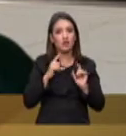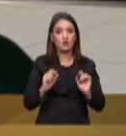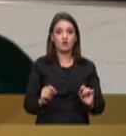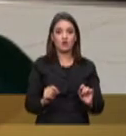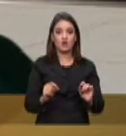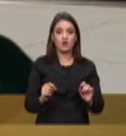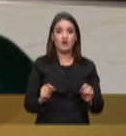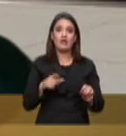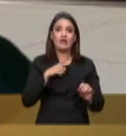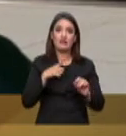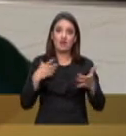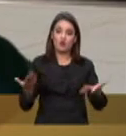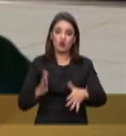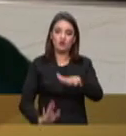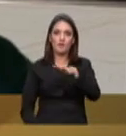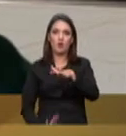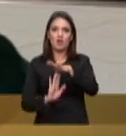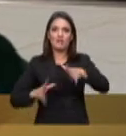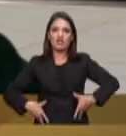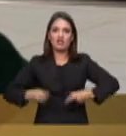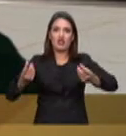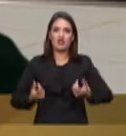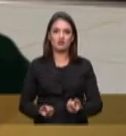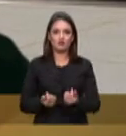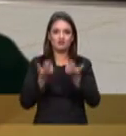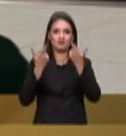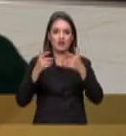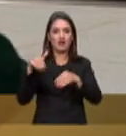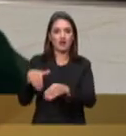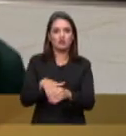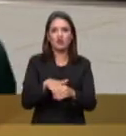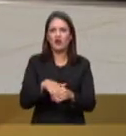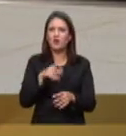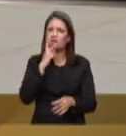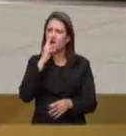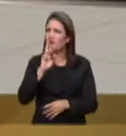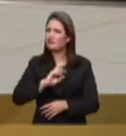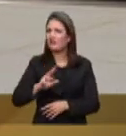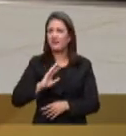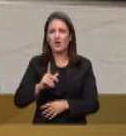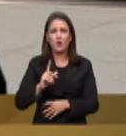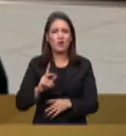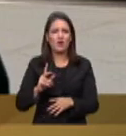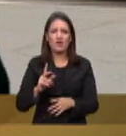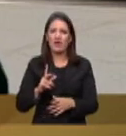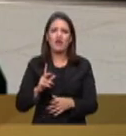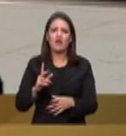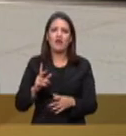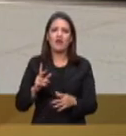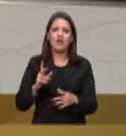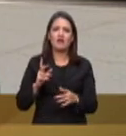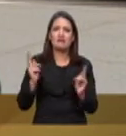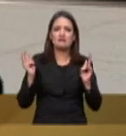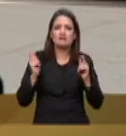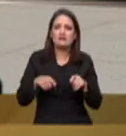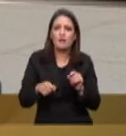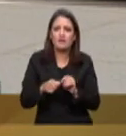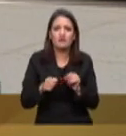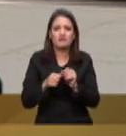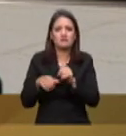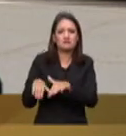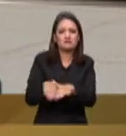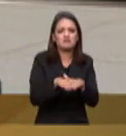do teto de gastos eleitorais no Brasil não me parece ser elementos suficientes para que façamos aqui uma revisão dos critérios de equidade